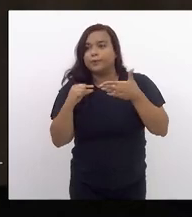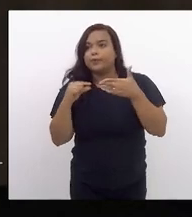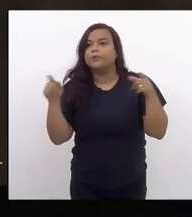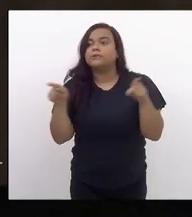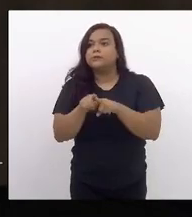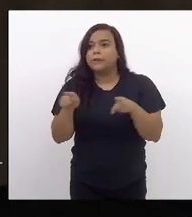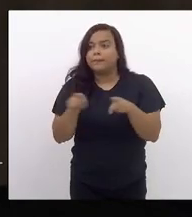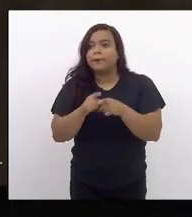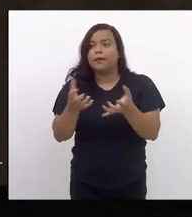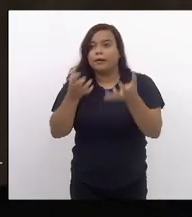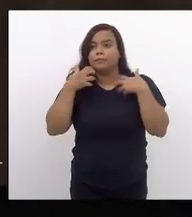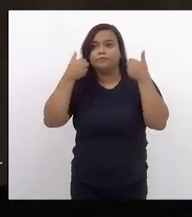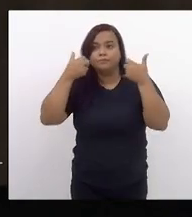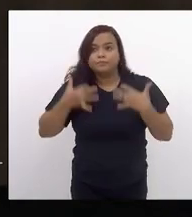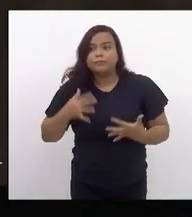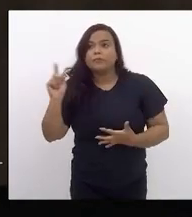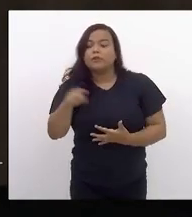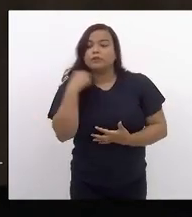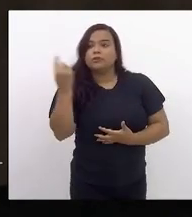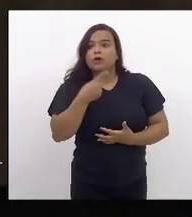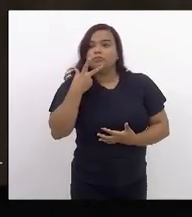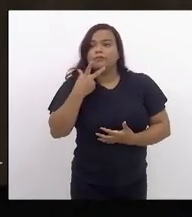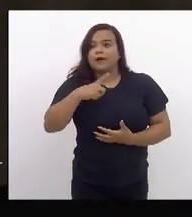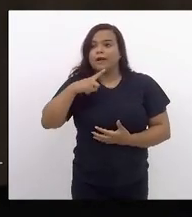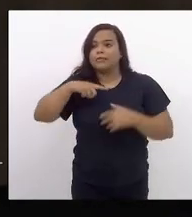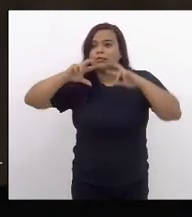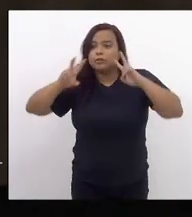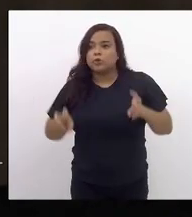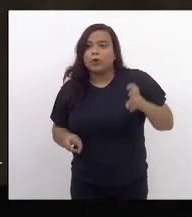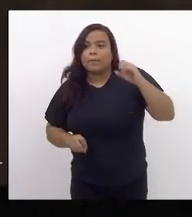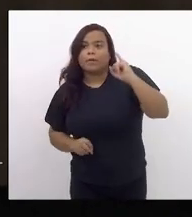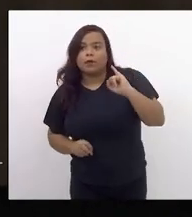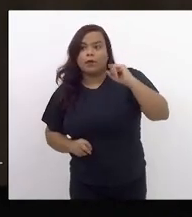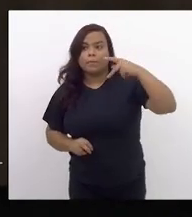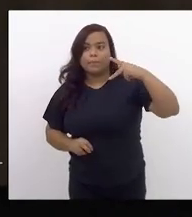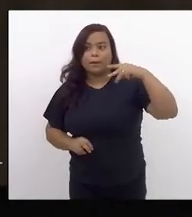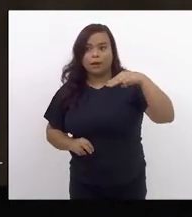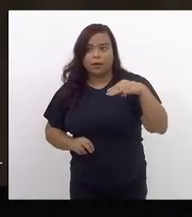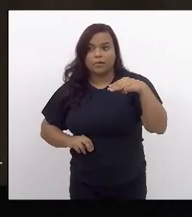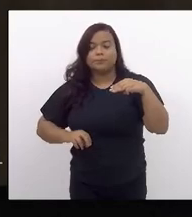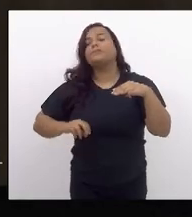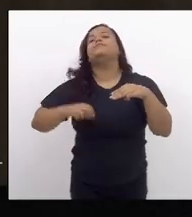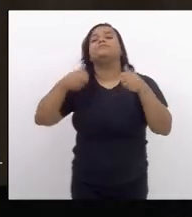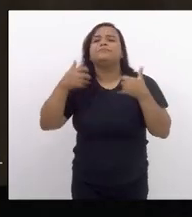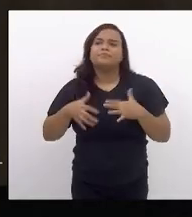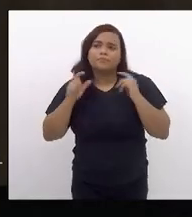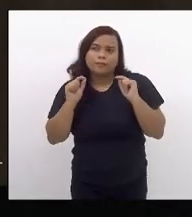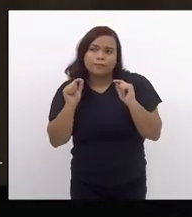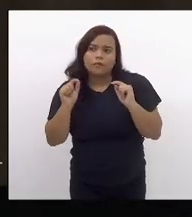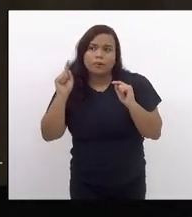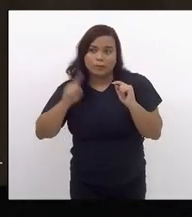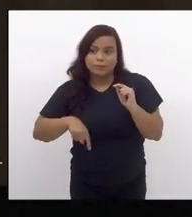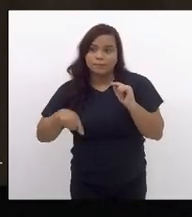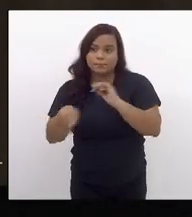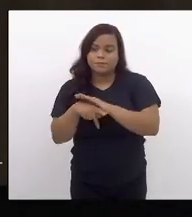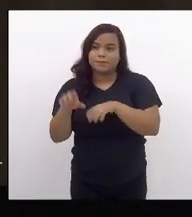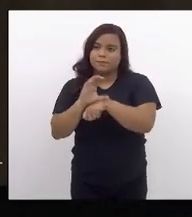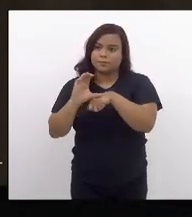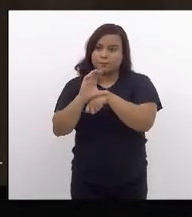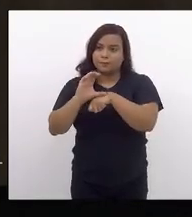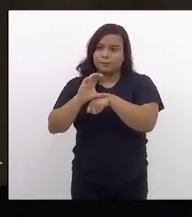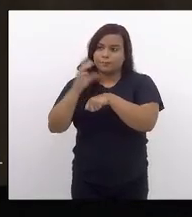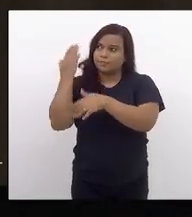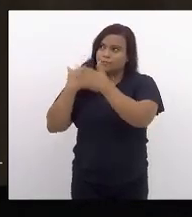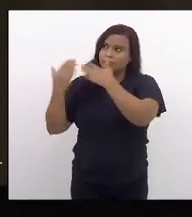estamos tratando aqui do IPM, que, na verdade, Luiz Paulo, decorre da Constituição de